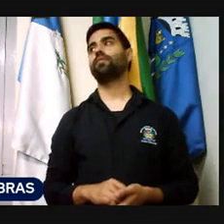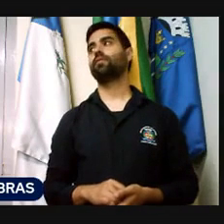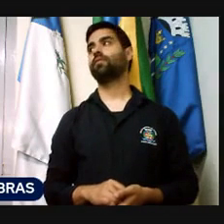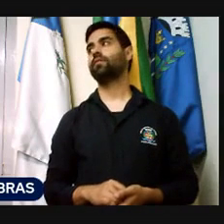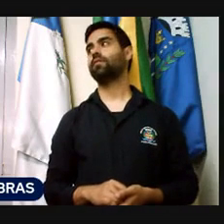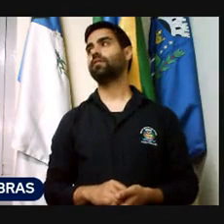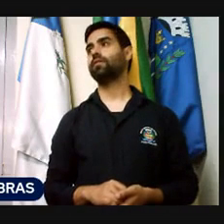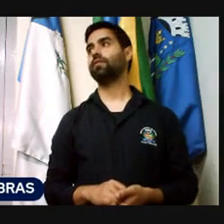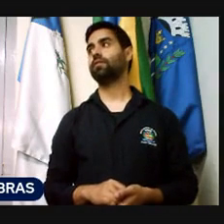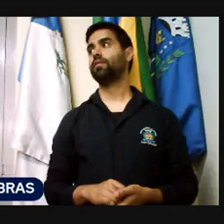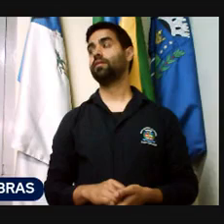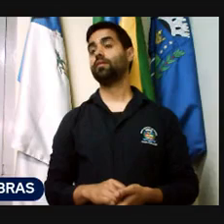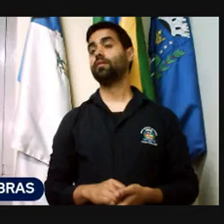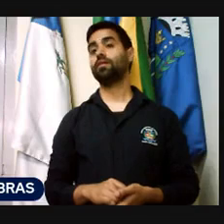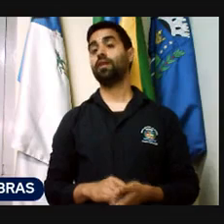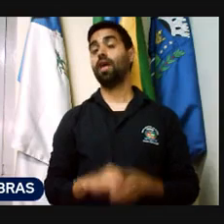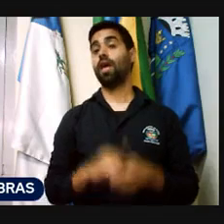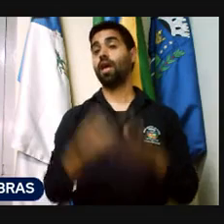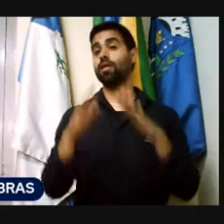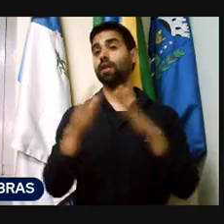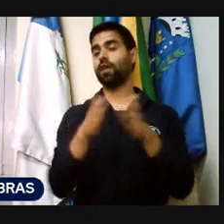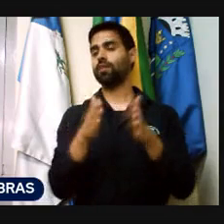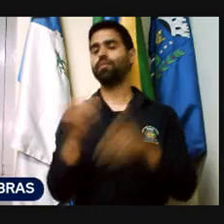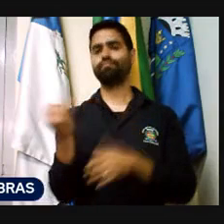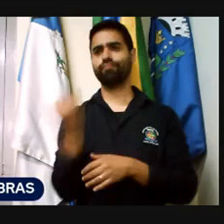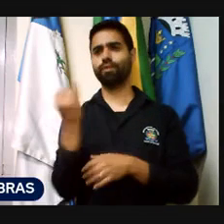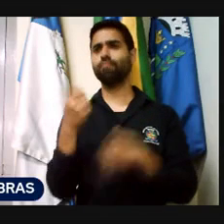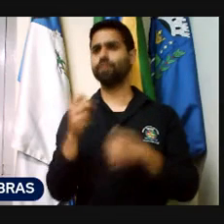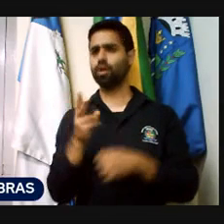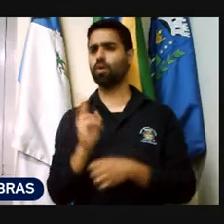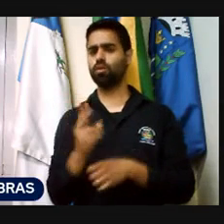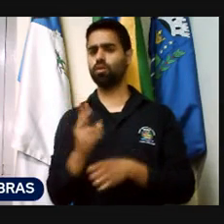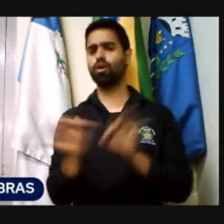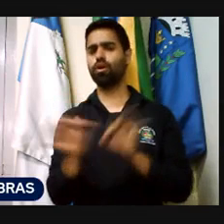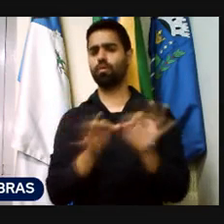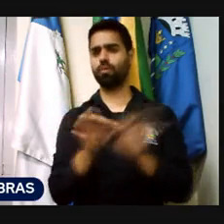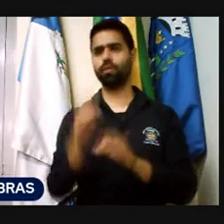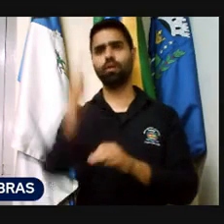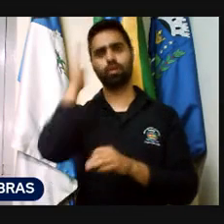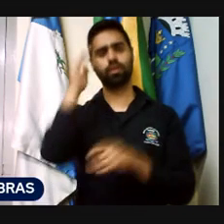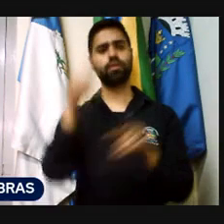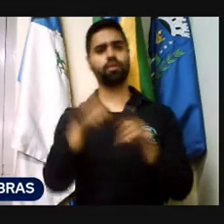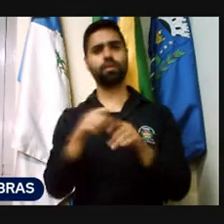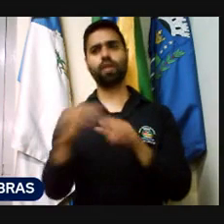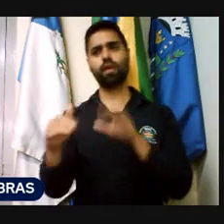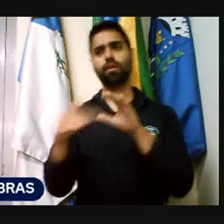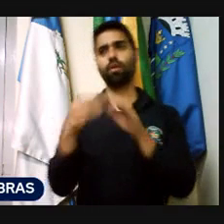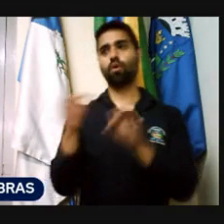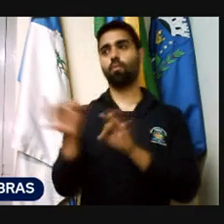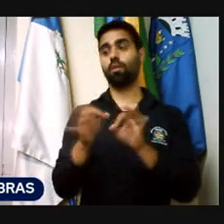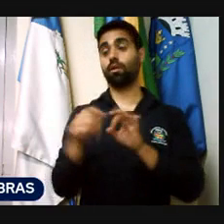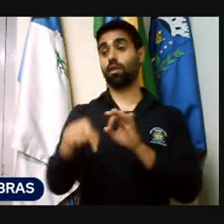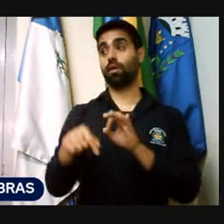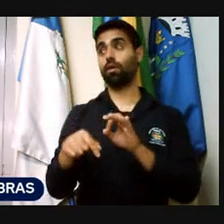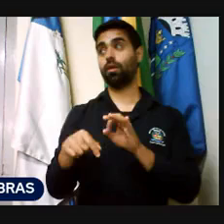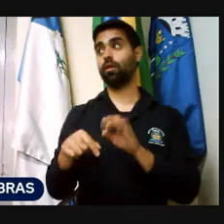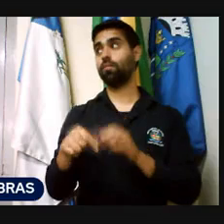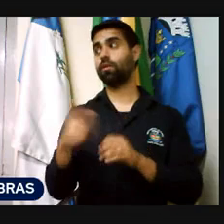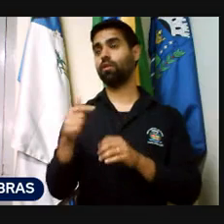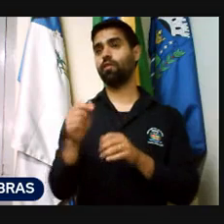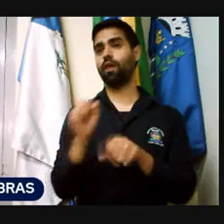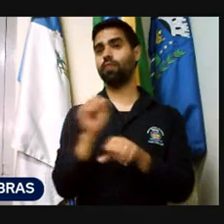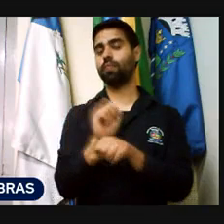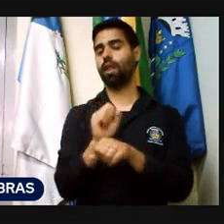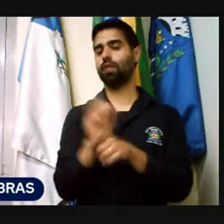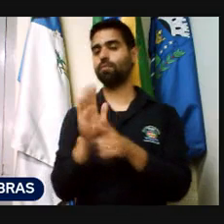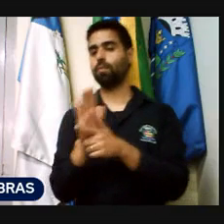Prefeito, esse abrigo temporário é importantíssimo. Vamos manter esse projeto. Eu sei que Vossa Excelência encaminhou um projeto para cá. Não foi para ficar no papel.